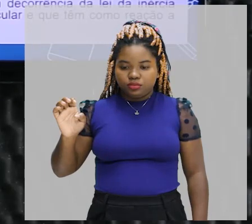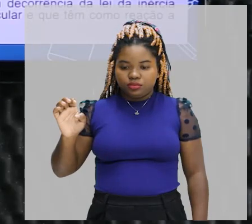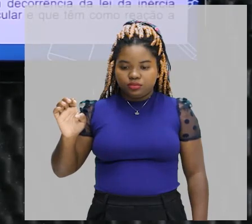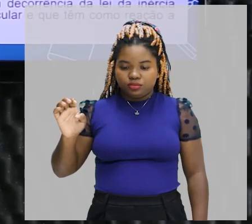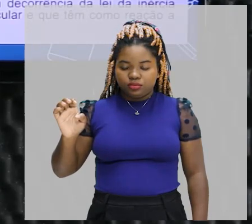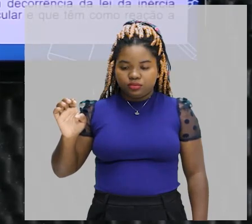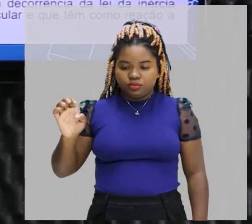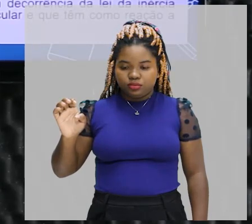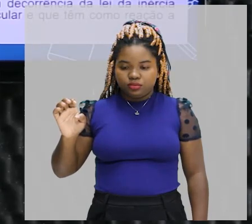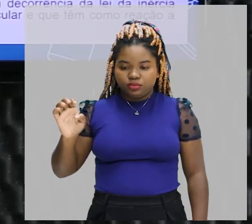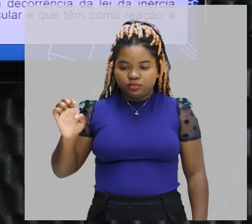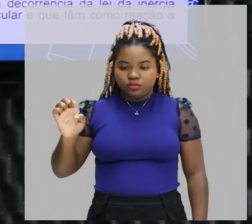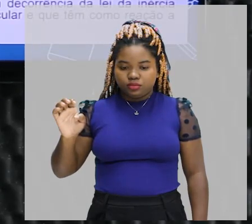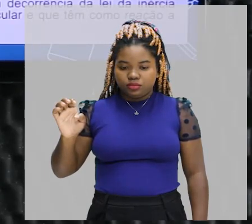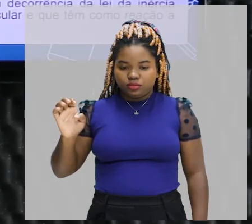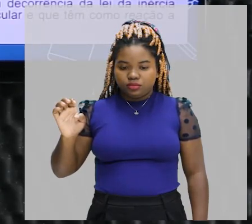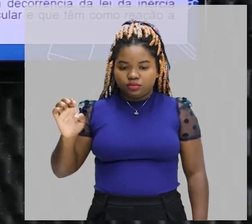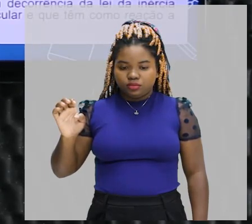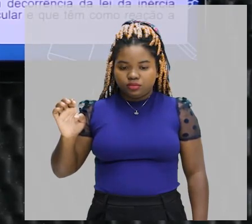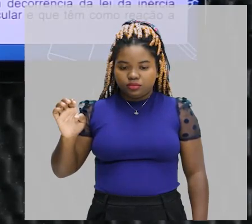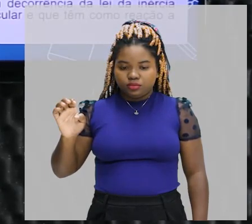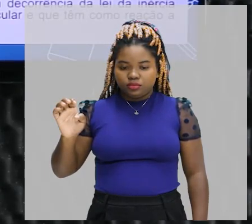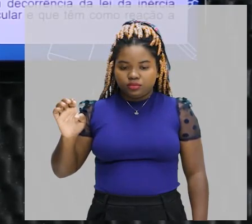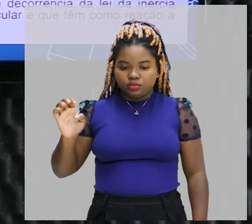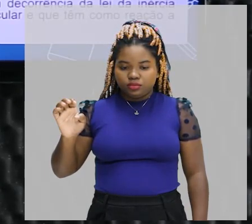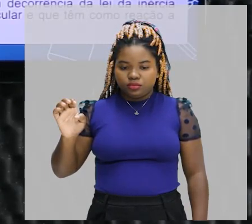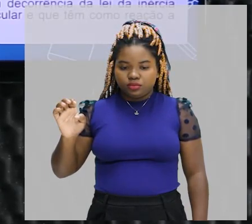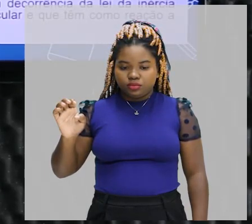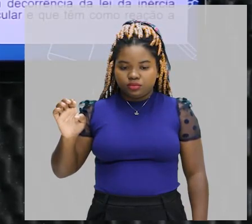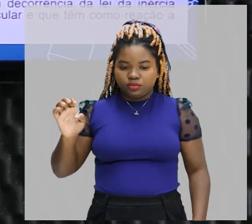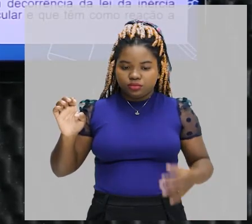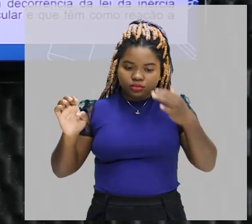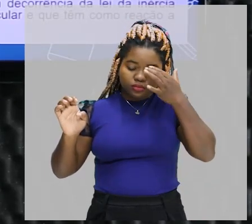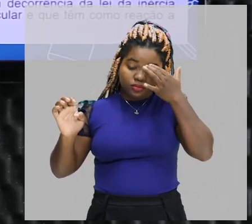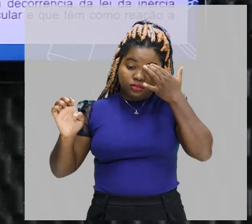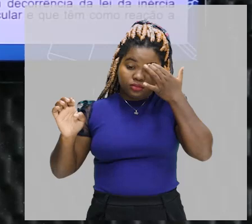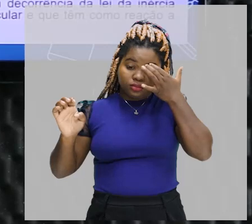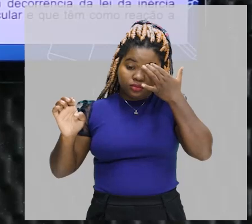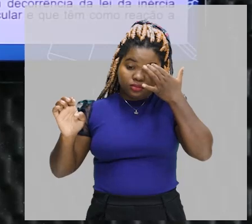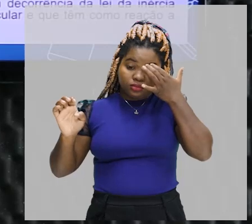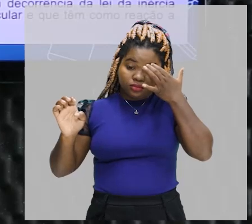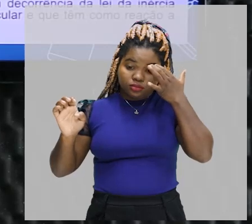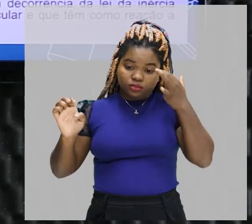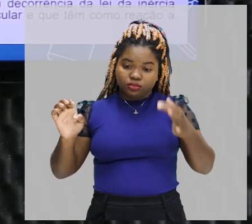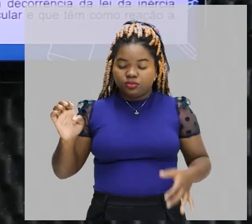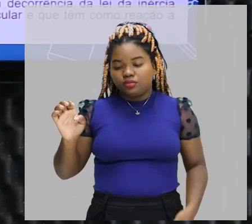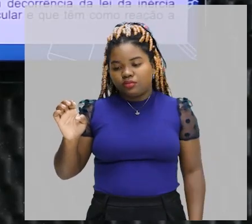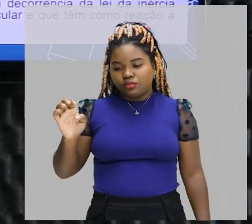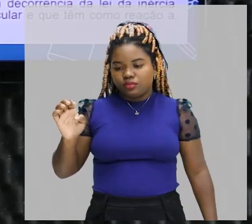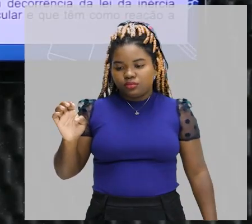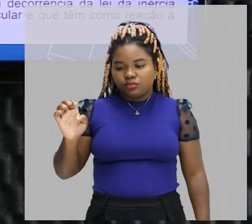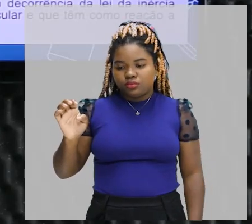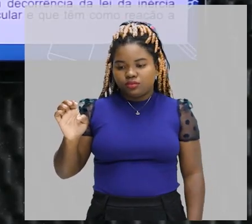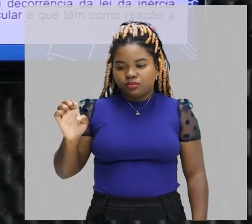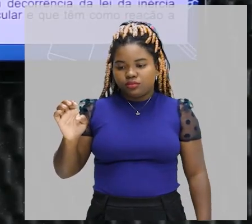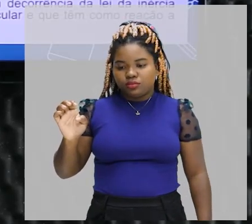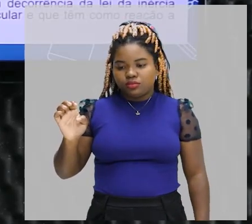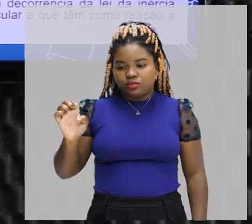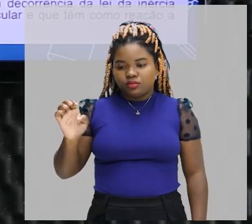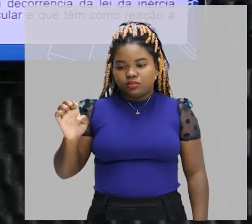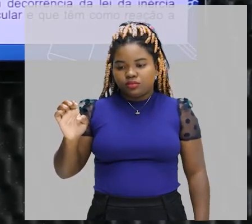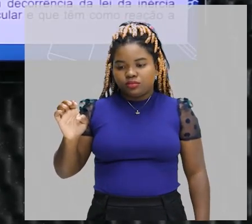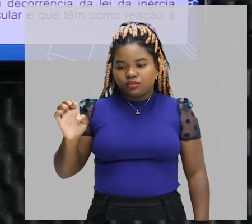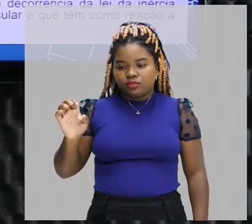da lei da inércia sobre os corpos que obedecem a um movimento circular e que tem